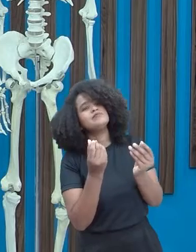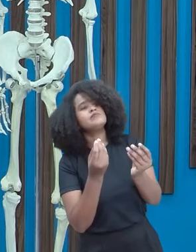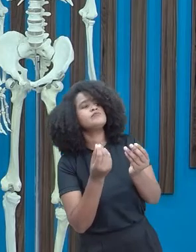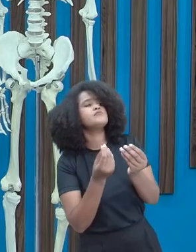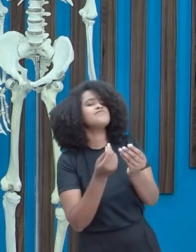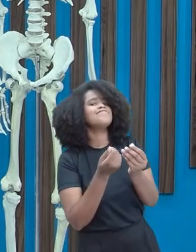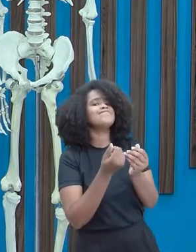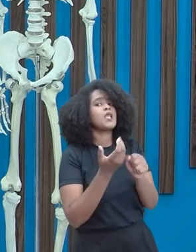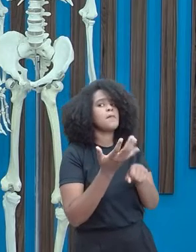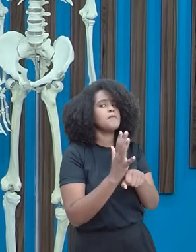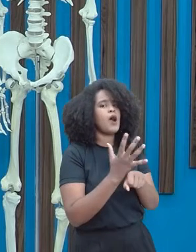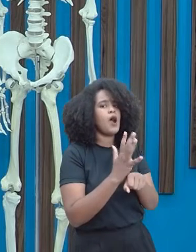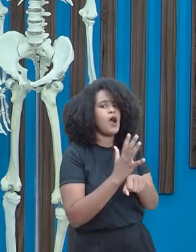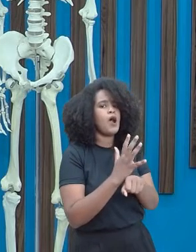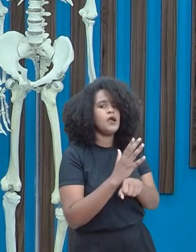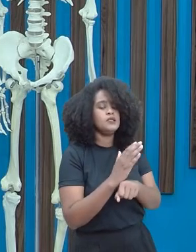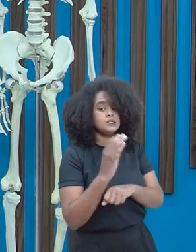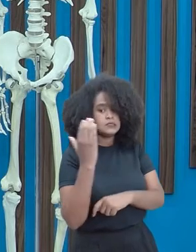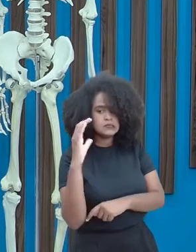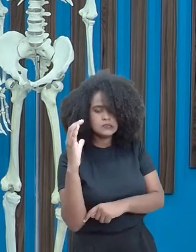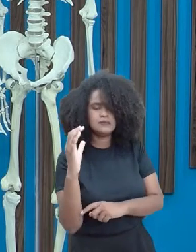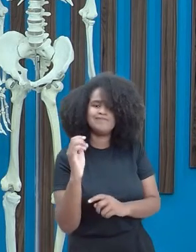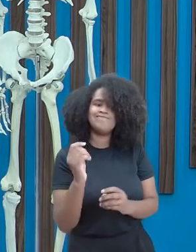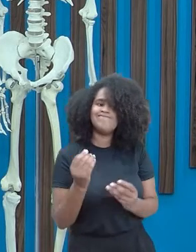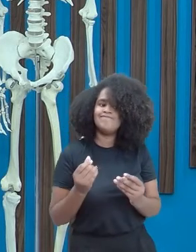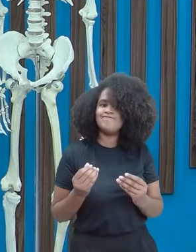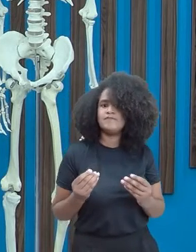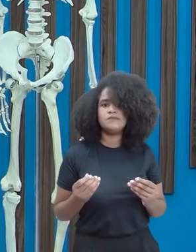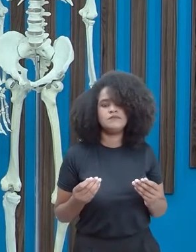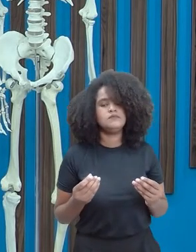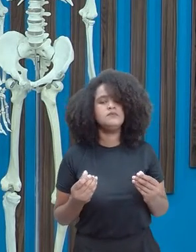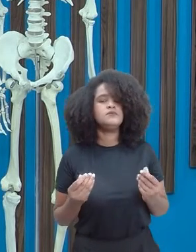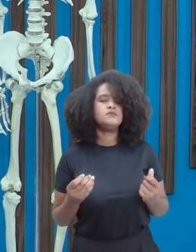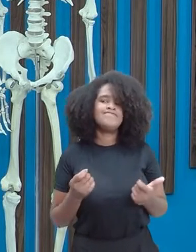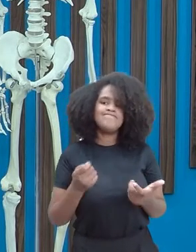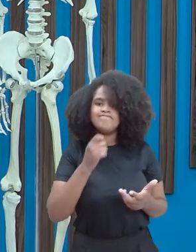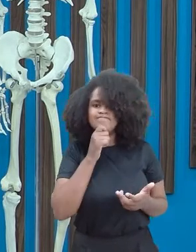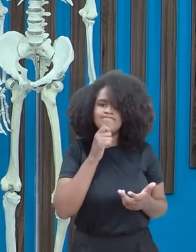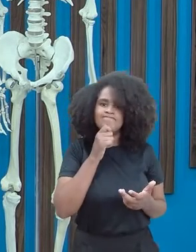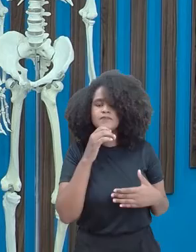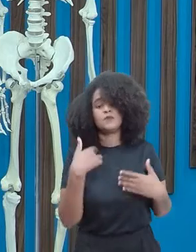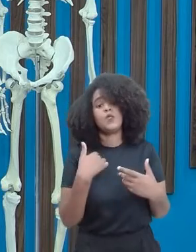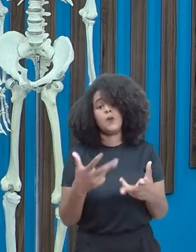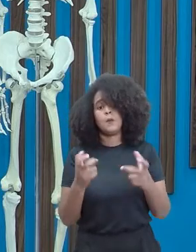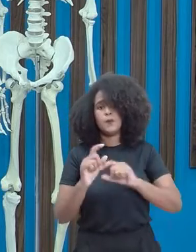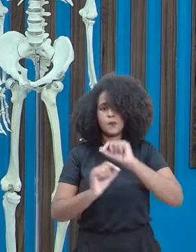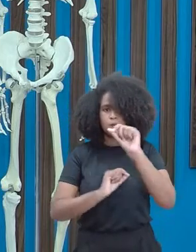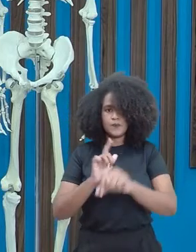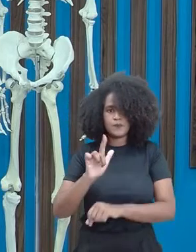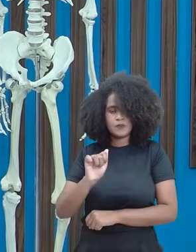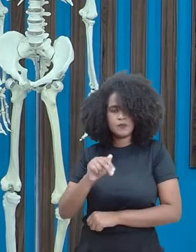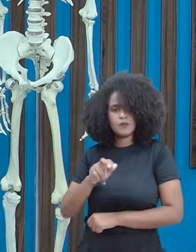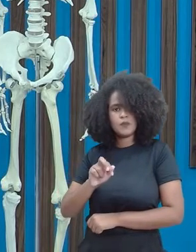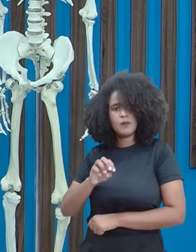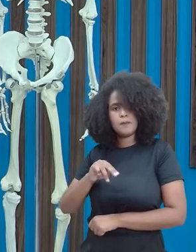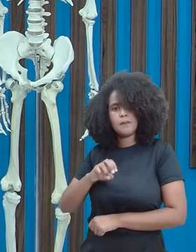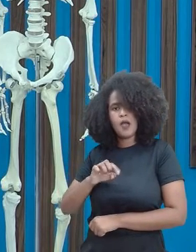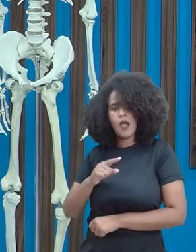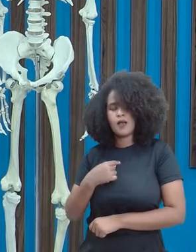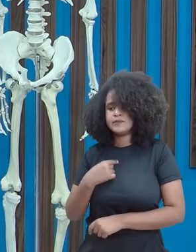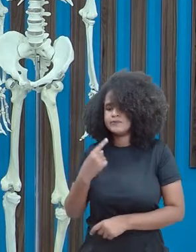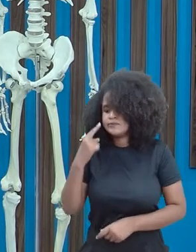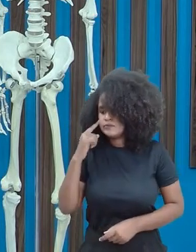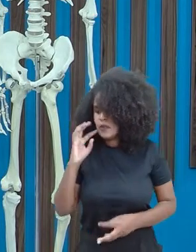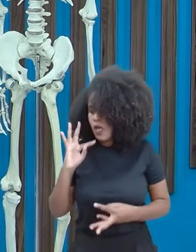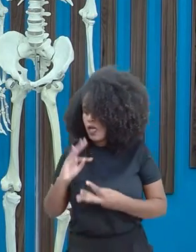tenha aplicado o método científico com todas as observações. Eu percebo que Lamarck, ele é muito intuitivo, então